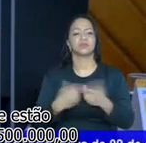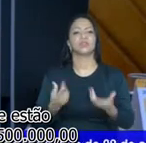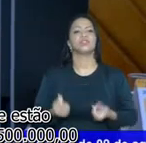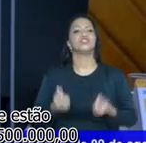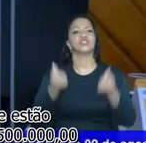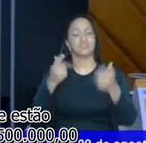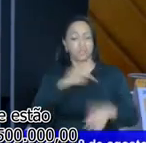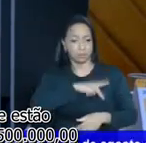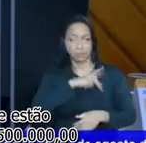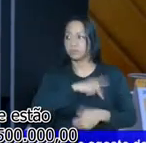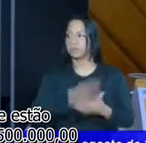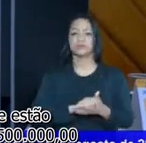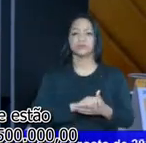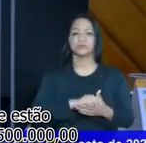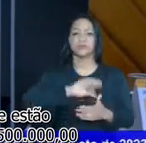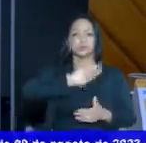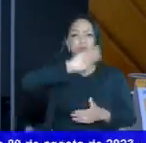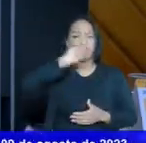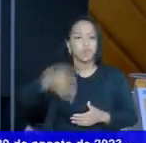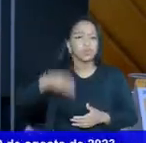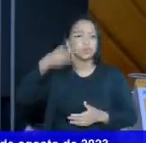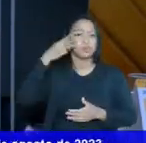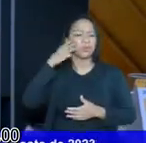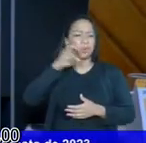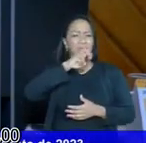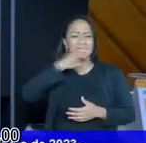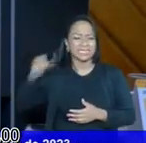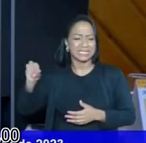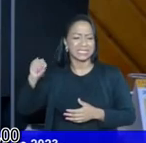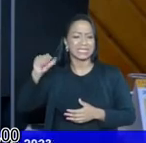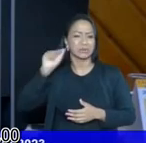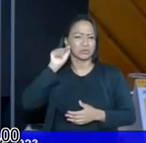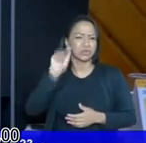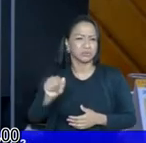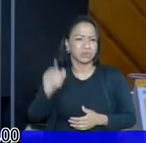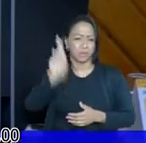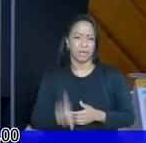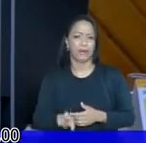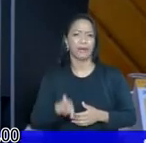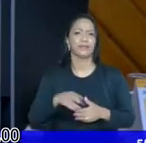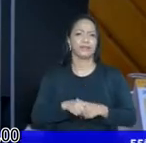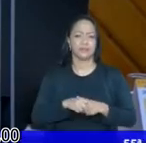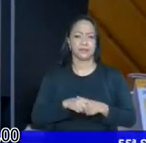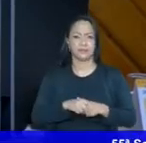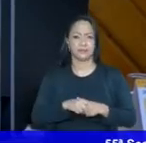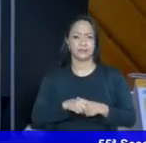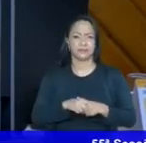como eu destaquei aqui, R$2.500.000. Fundo especial de campanha, foi R$2.500.000.